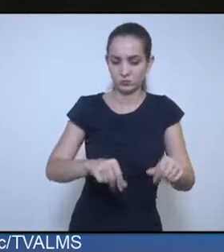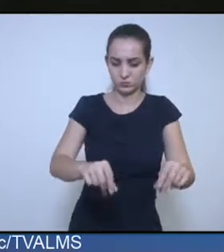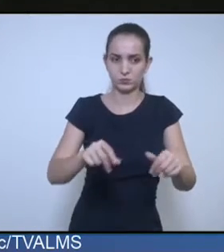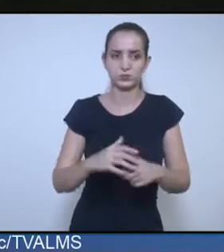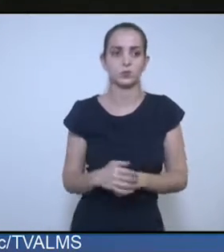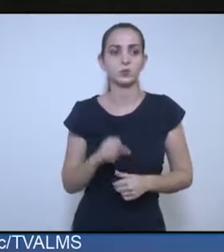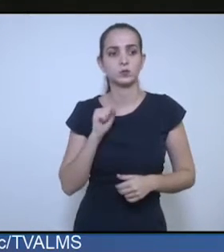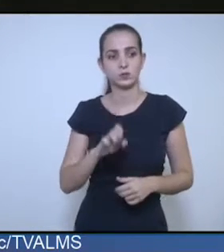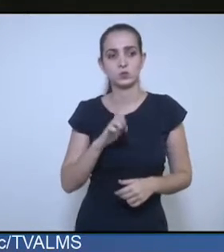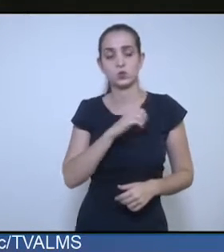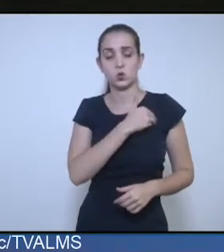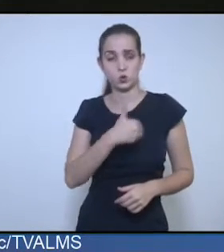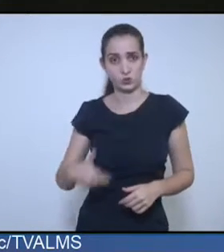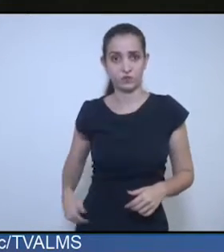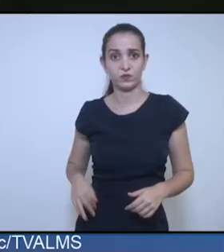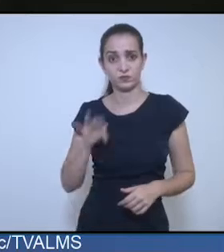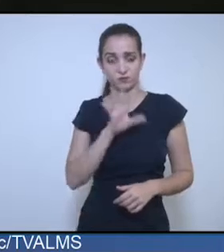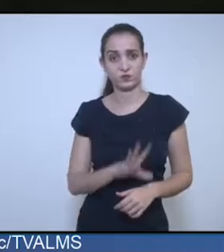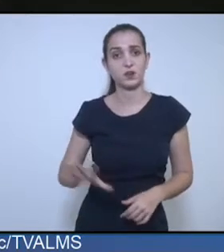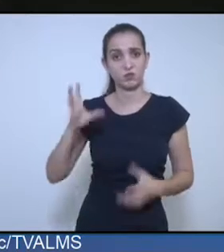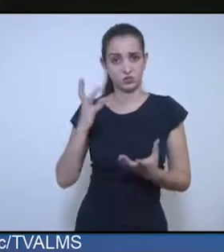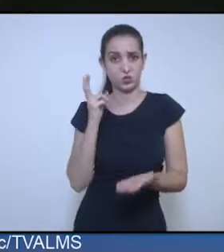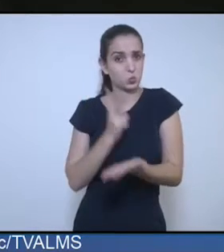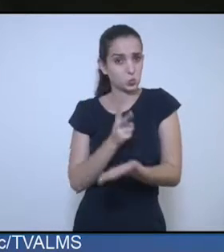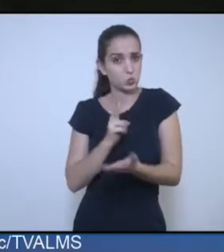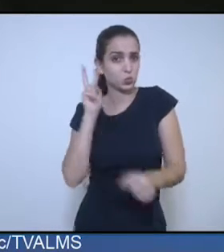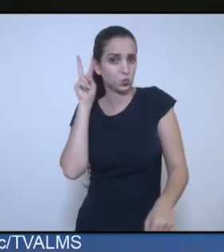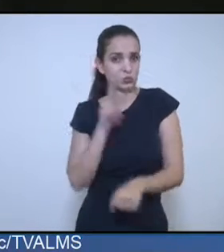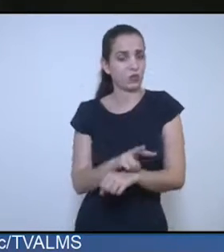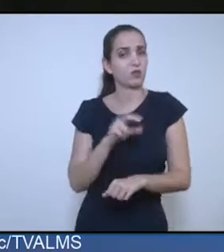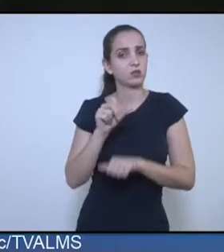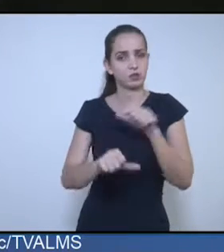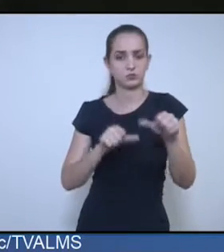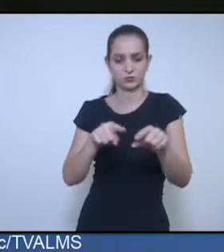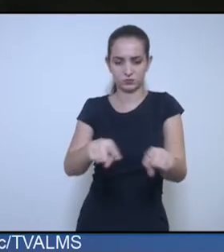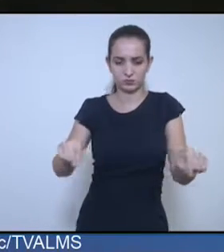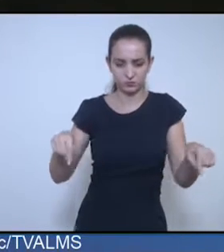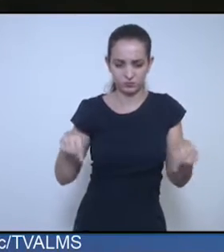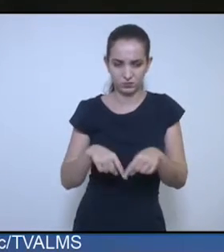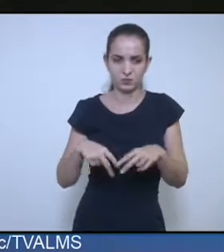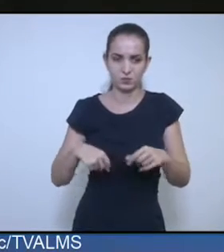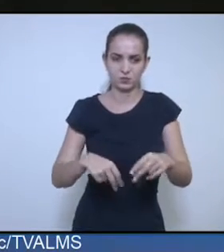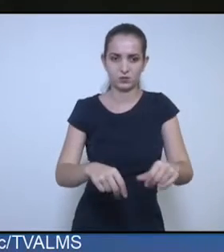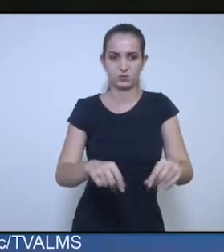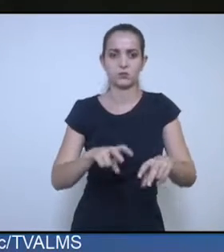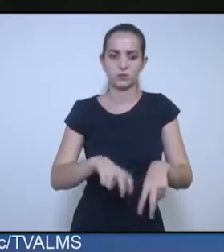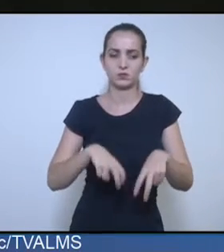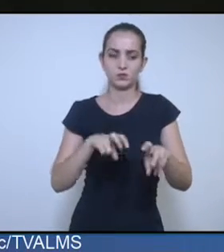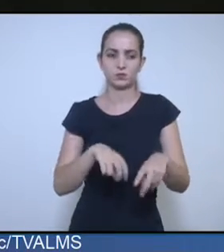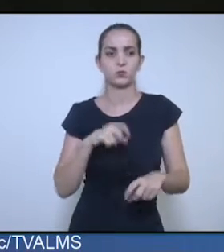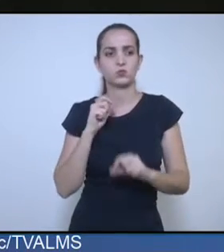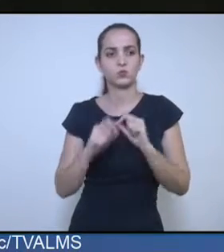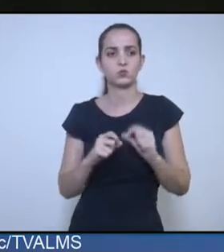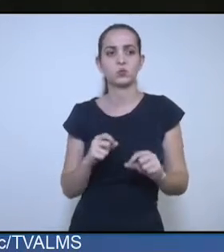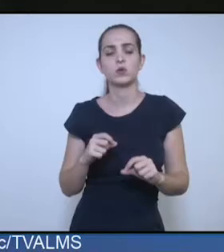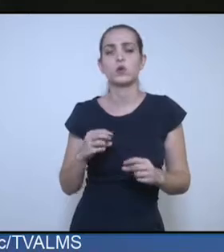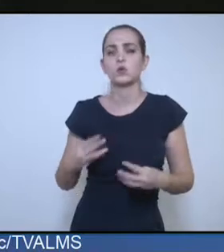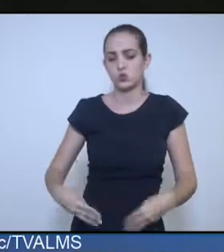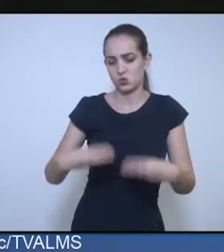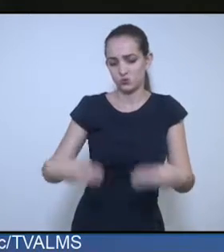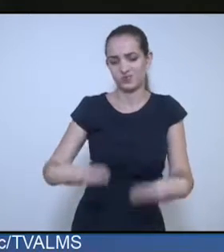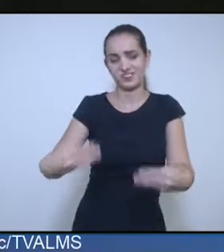fato interessado em manter a reforma agrária, não promoveria o desmonte que fez no Ministério do Desenvolvimento